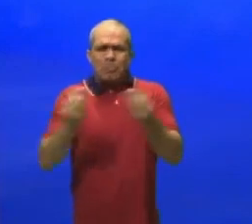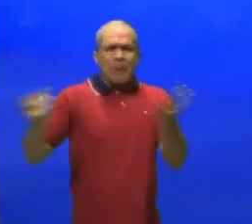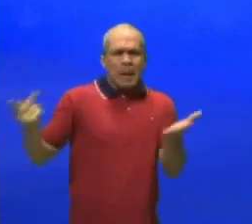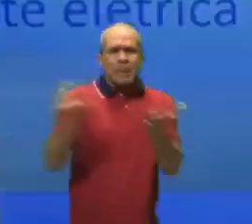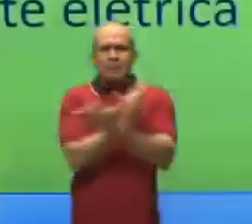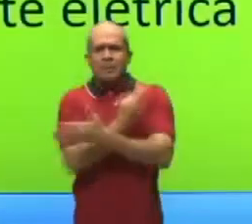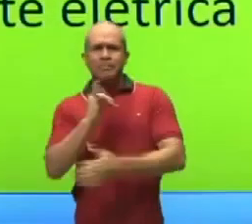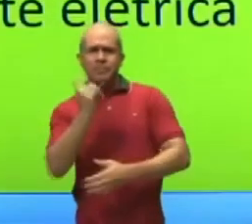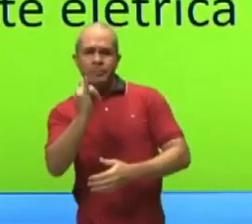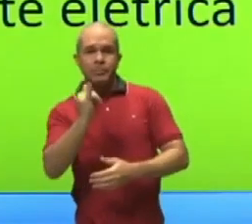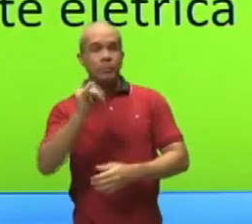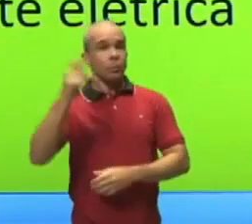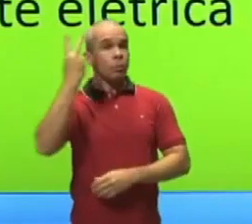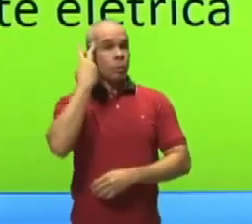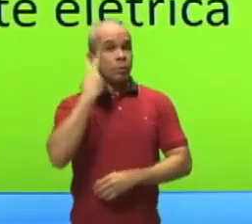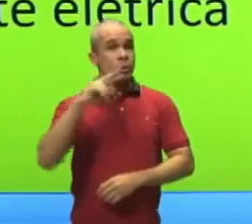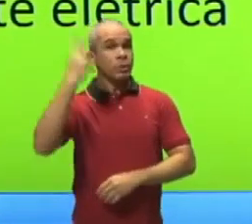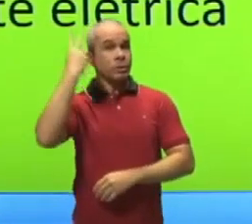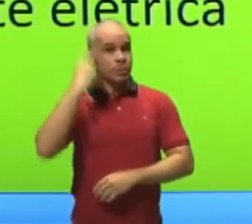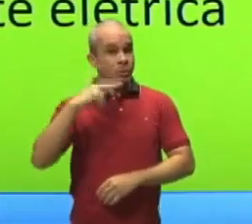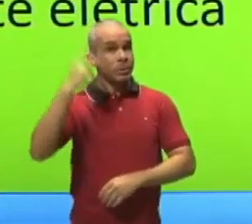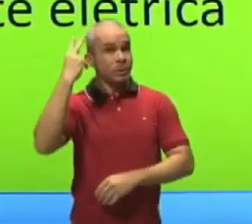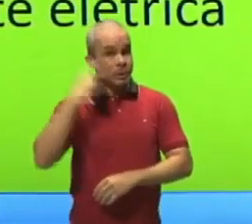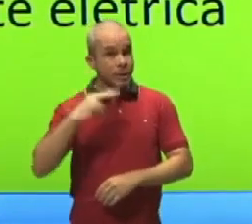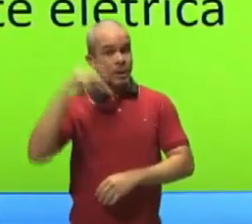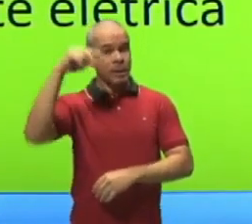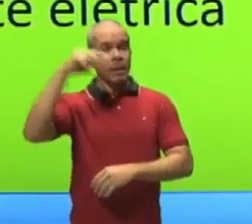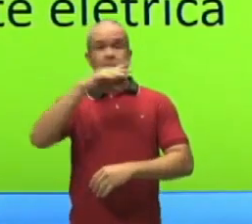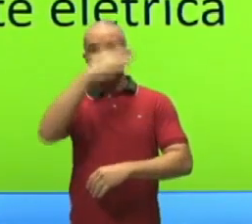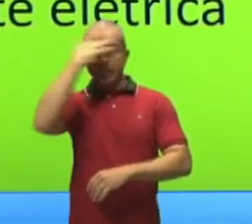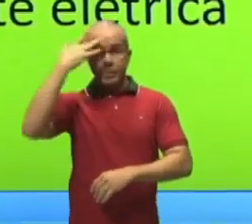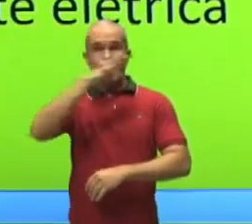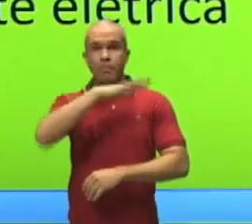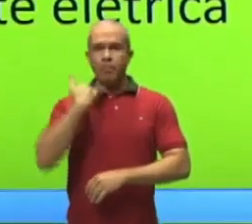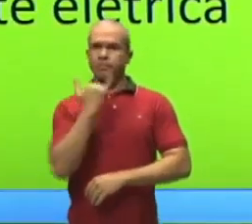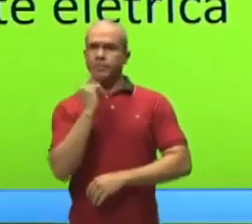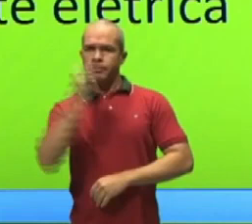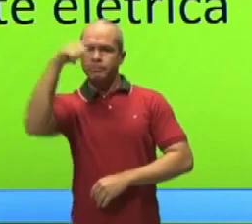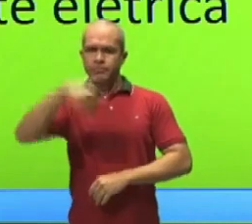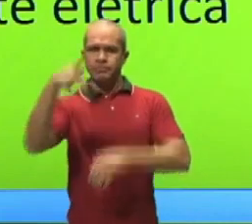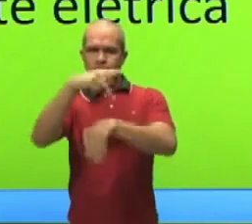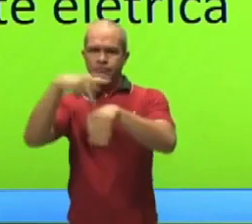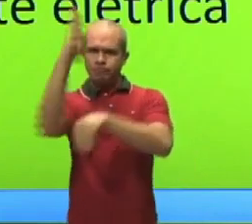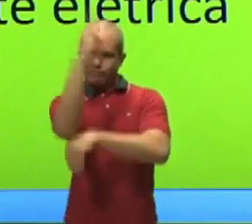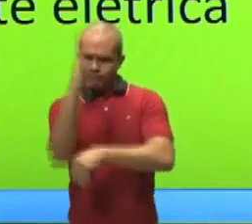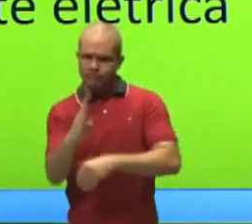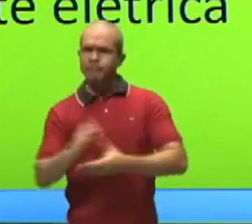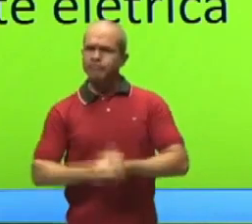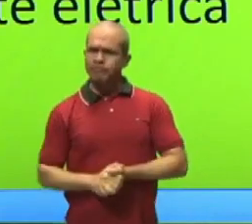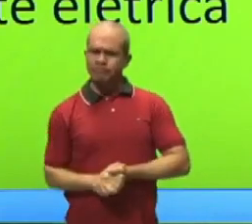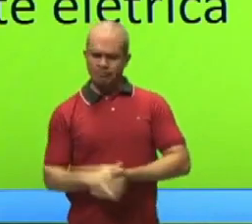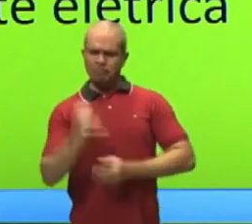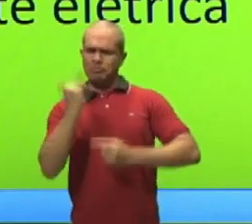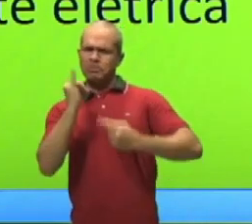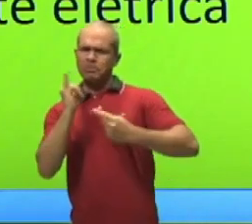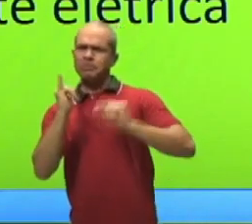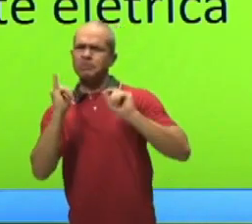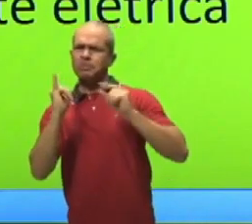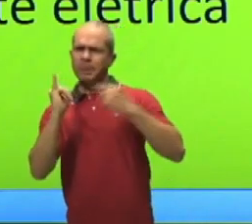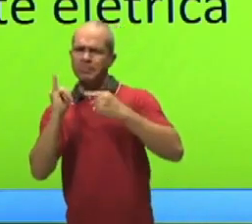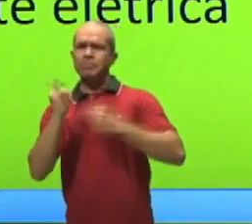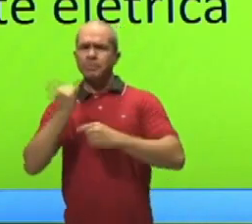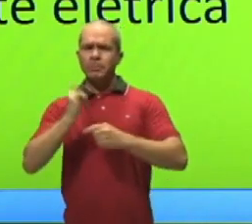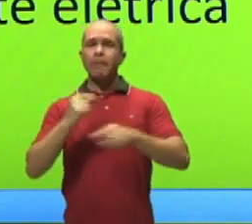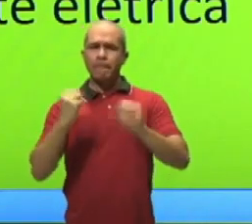cada 2 dias, pelo menos uma pessoa morre devido à corrente elétrica no Brasil? Essa corrente elétrica pode ser